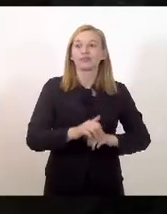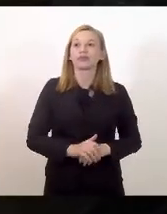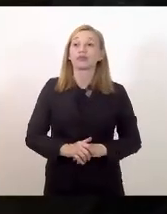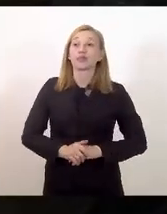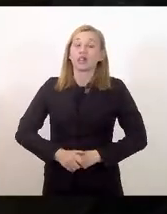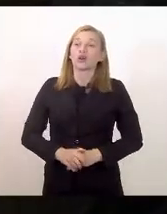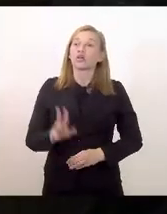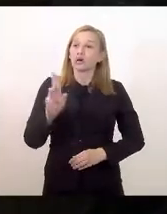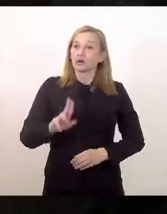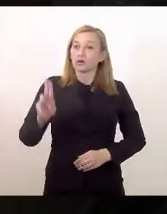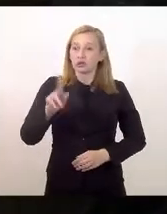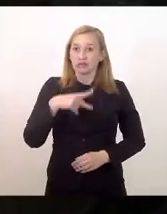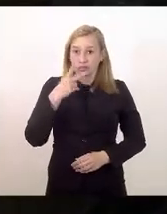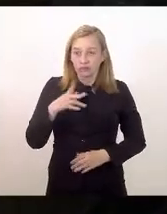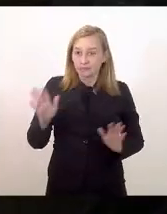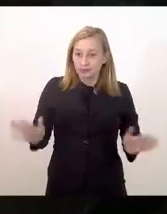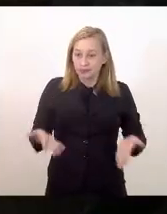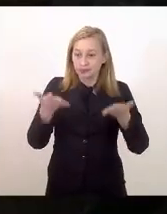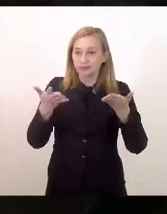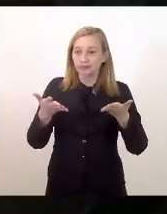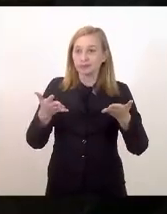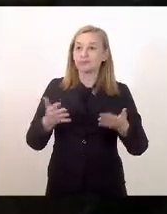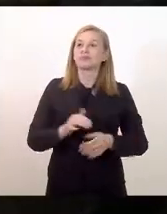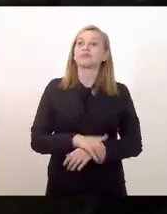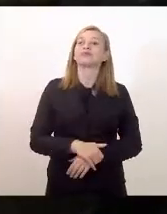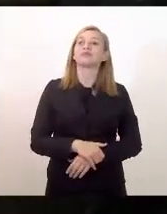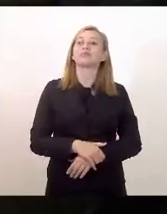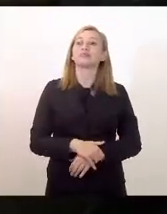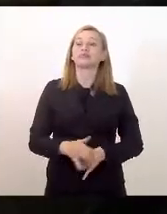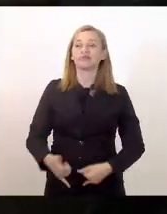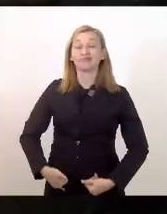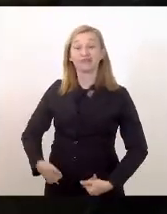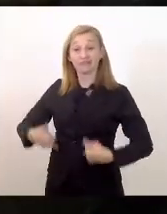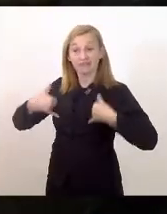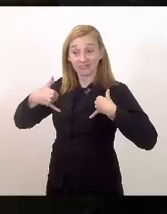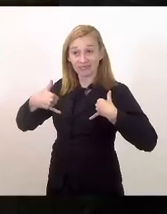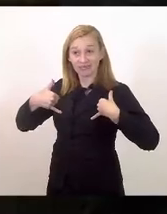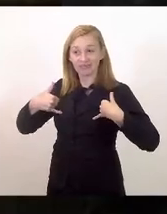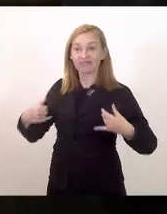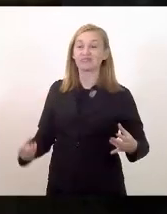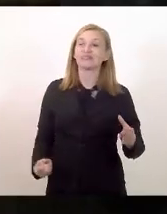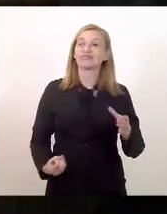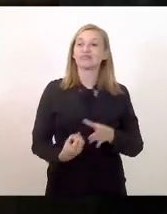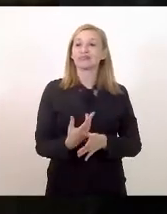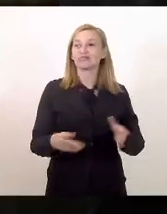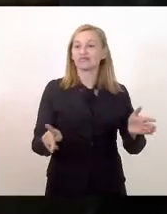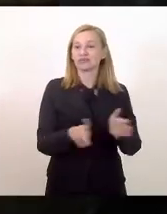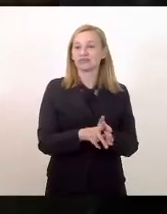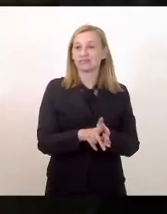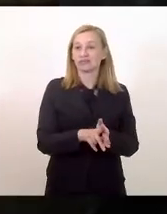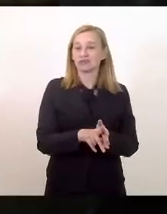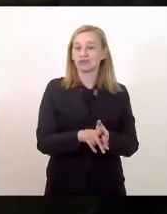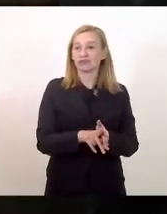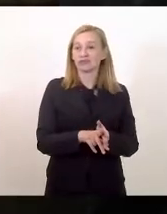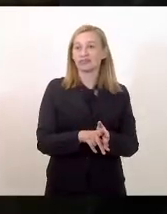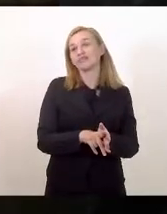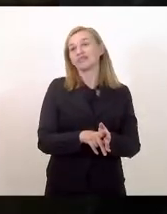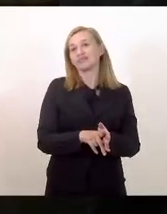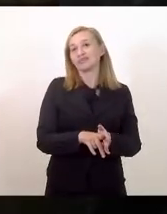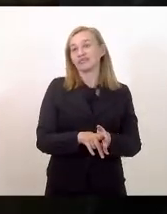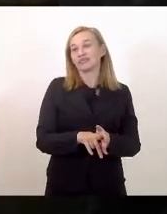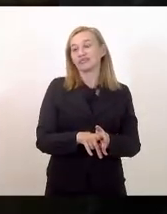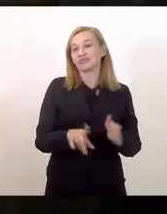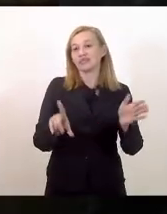faço uso da palavra por me sentir honrada de ter sido autora do projeto de lei Agosto Lilás, que é onde